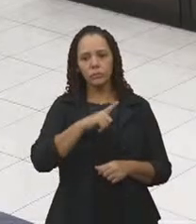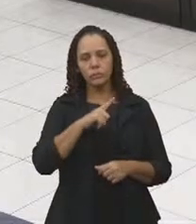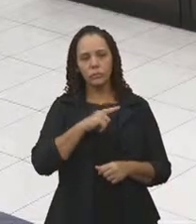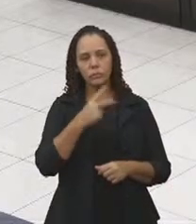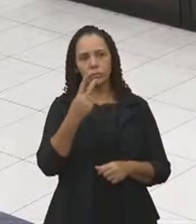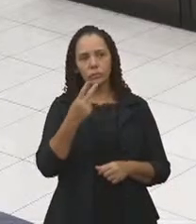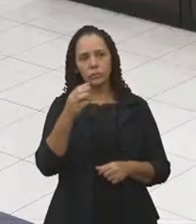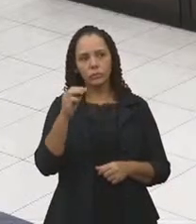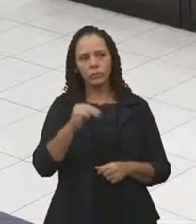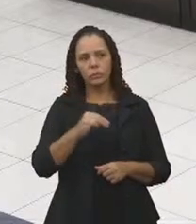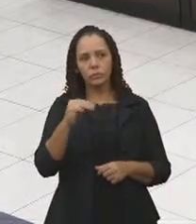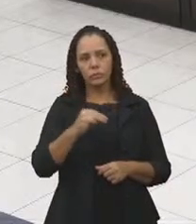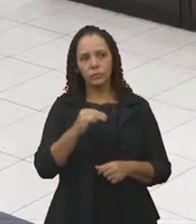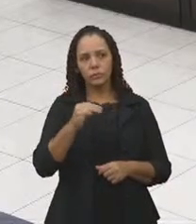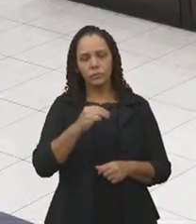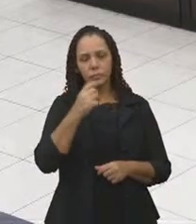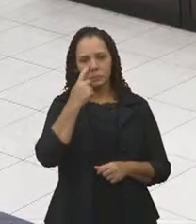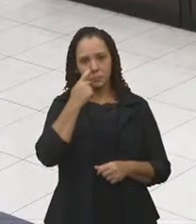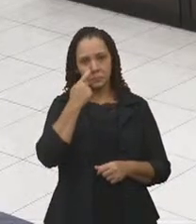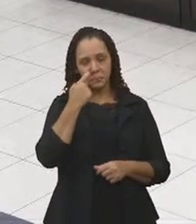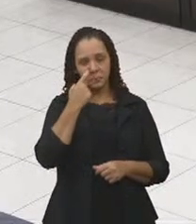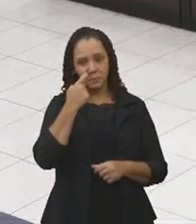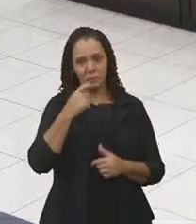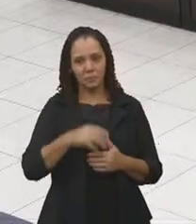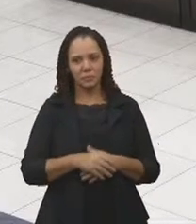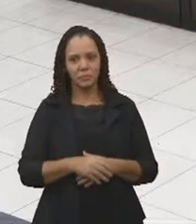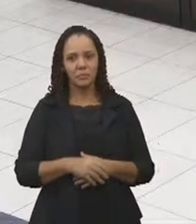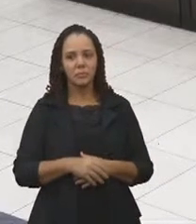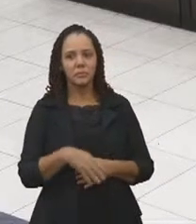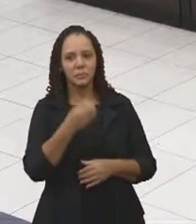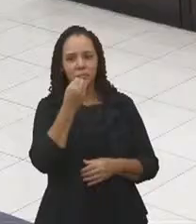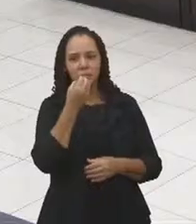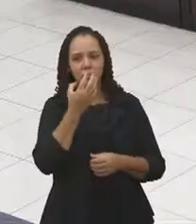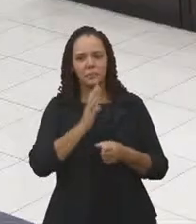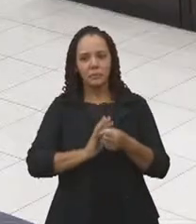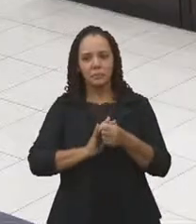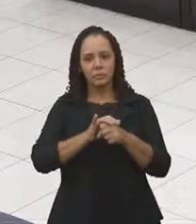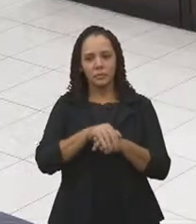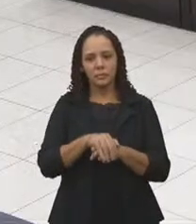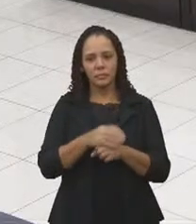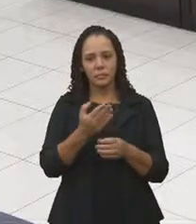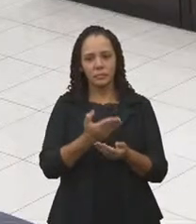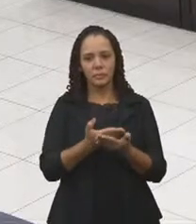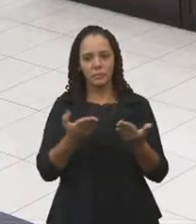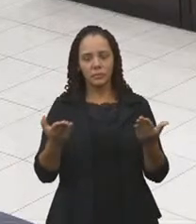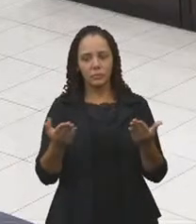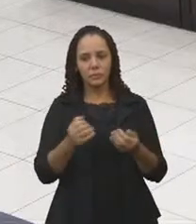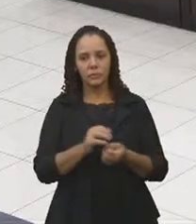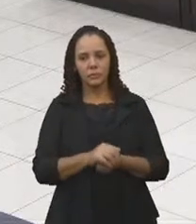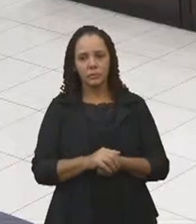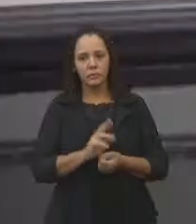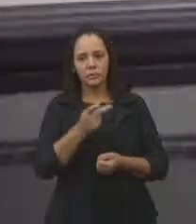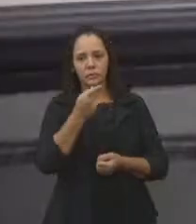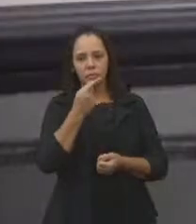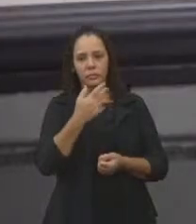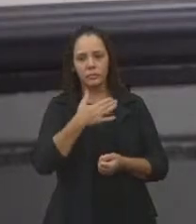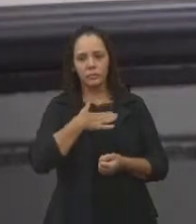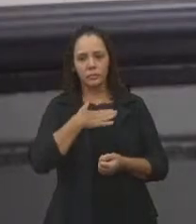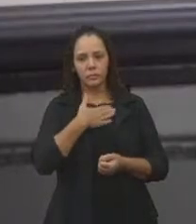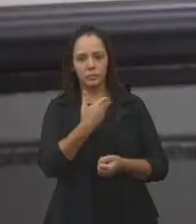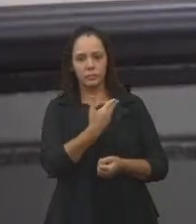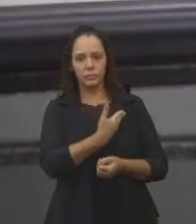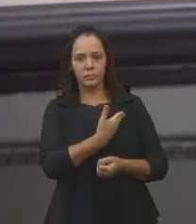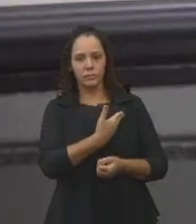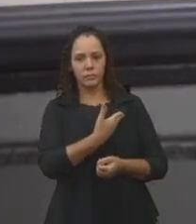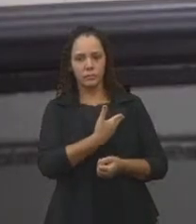minutos para fazer a colocação, nome completo. Boa noite a todos. Tá? O Fernando, meu amigo aí, chegado